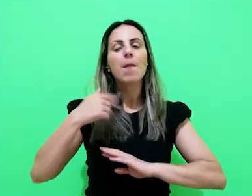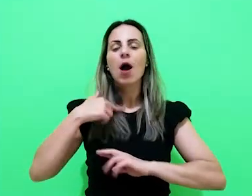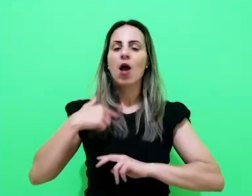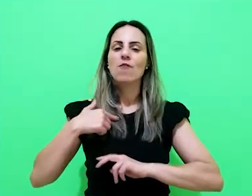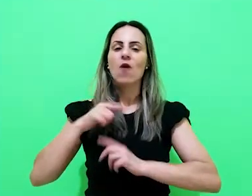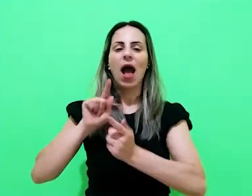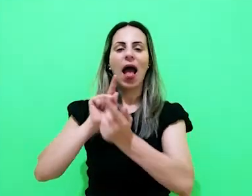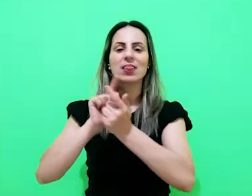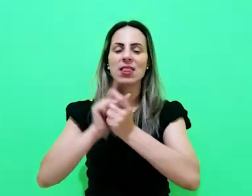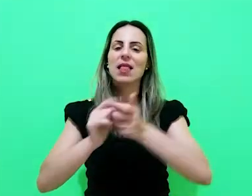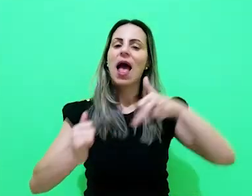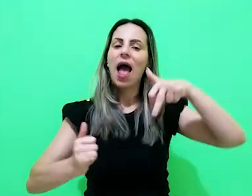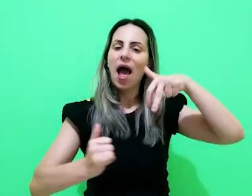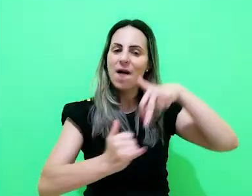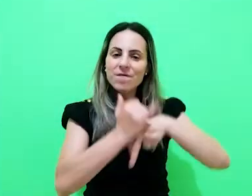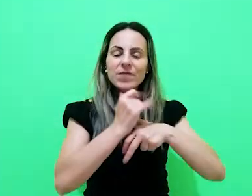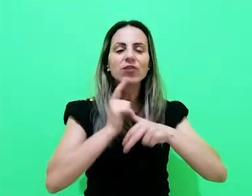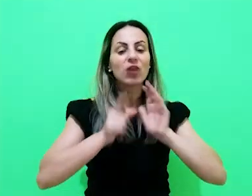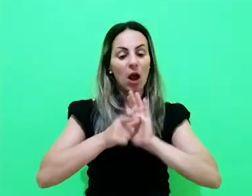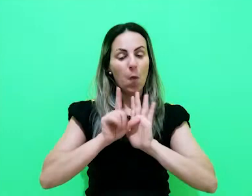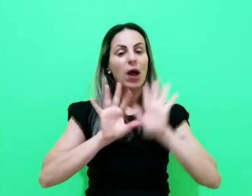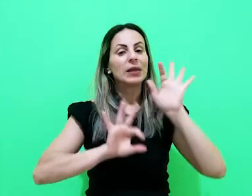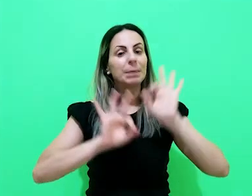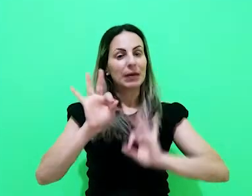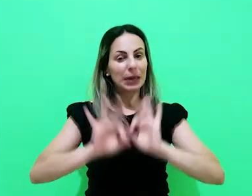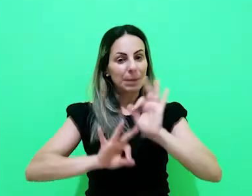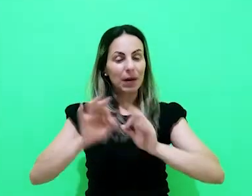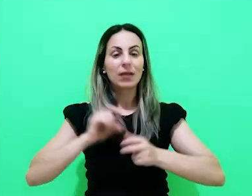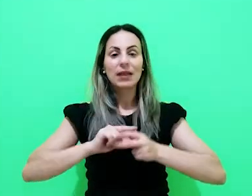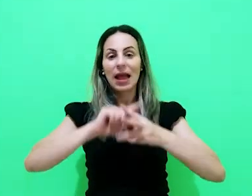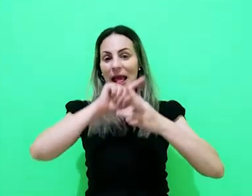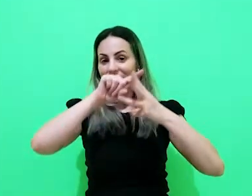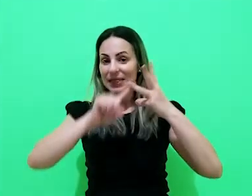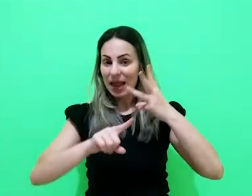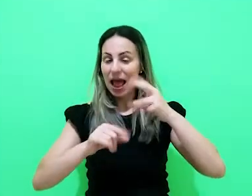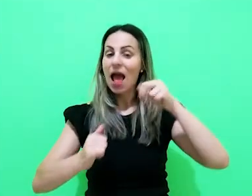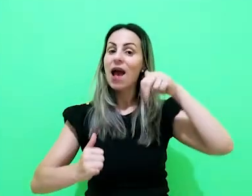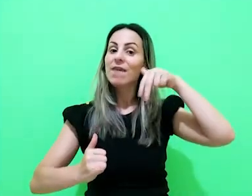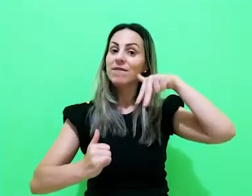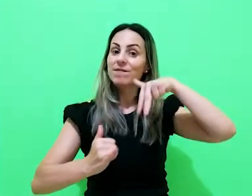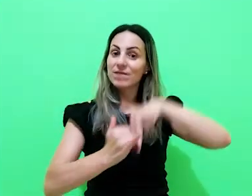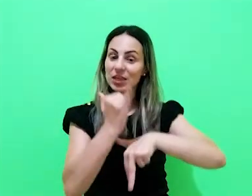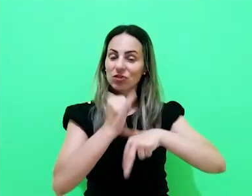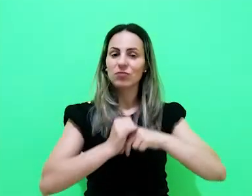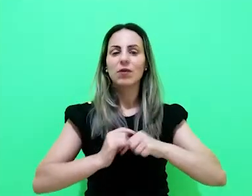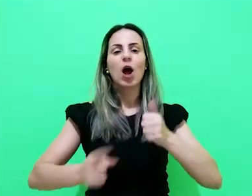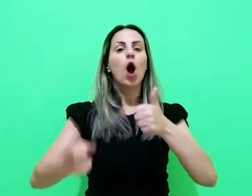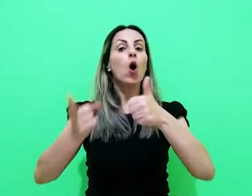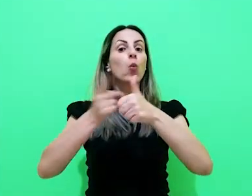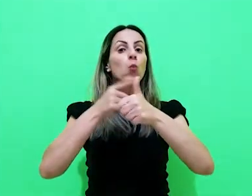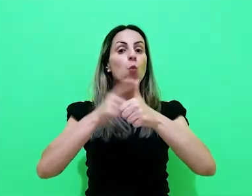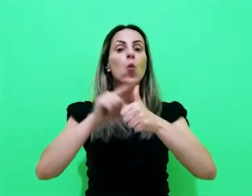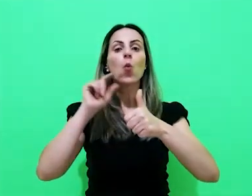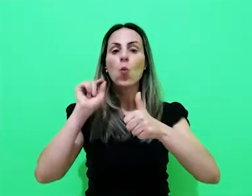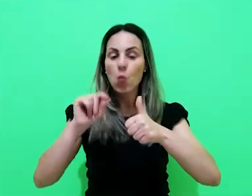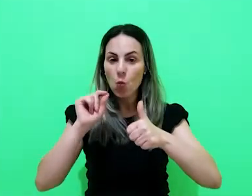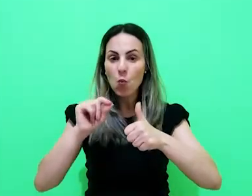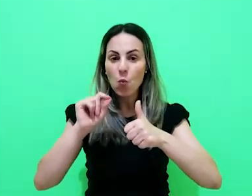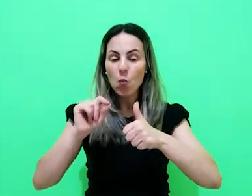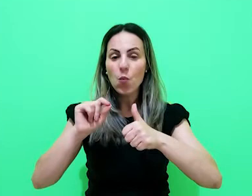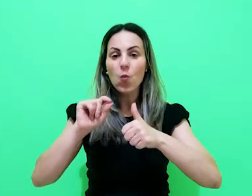vítimas, propriamente dito, depois de tudo isso que eu fiz. Então, nós temos 3 vítimas, como eu falei. A vítima número 1 é uma